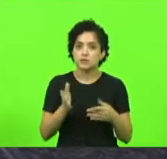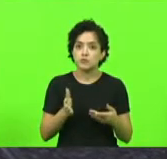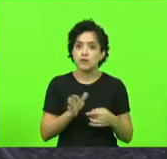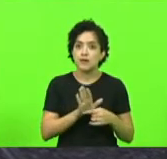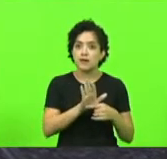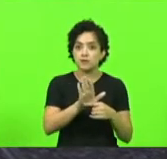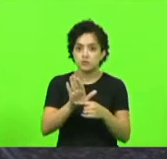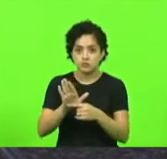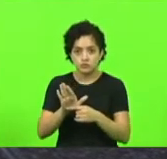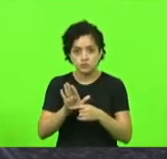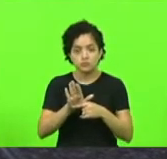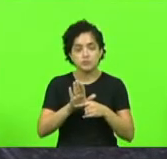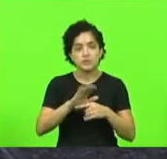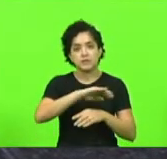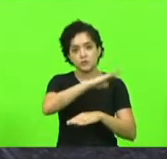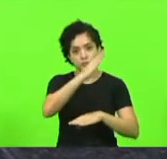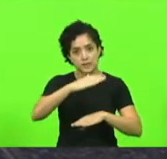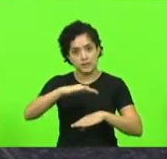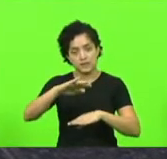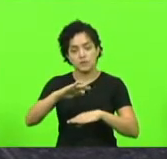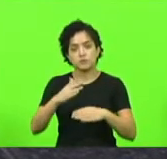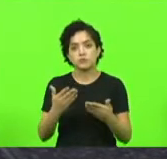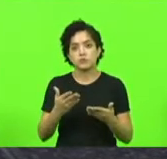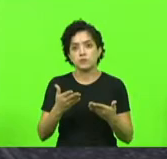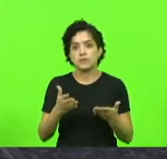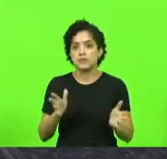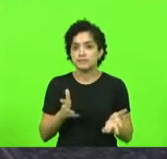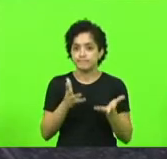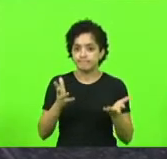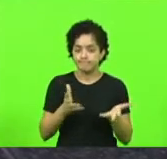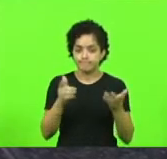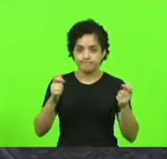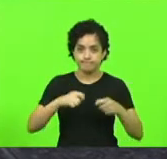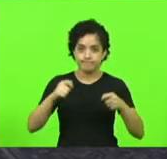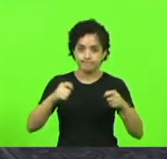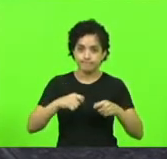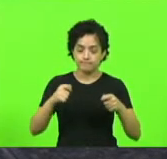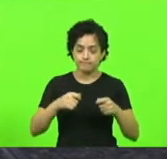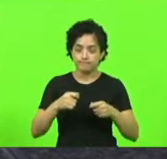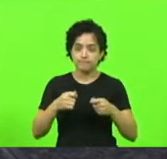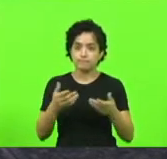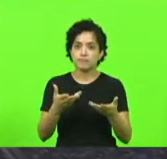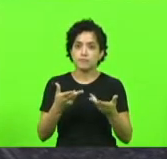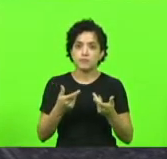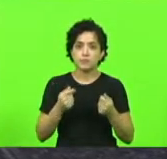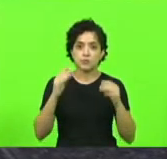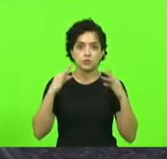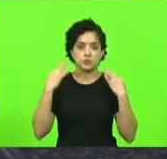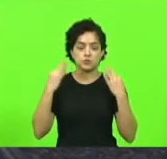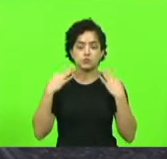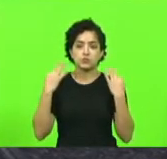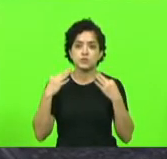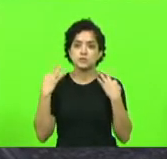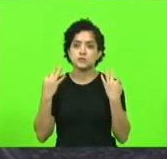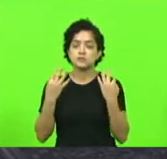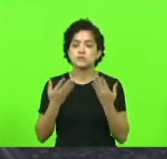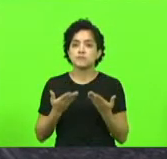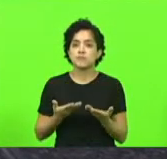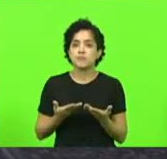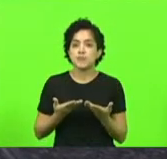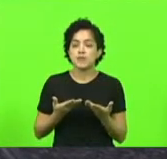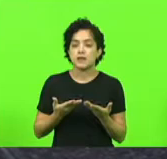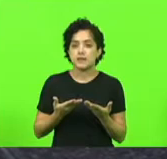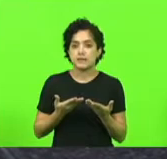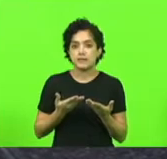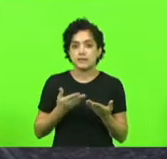Serrano, com mais uma forma de promoção de seus potenciais e atrativos turísticos. Cabe aqui ressaltar que o